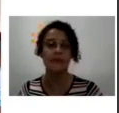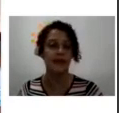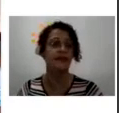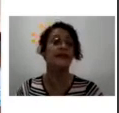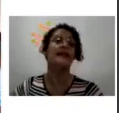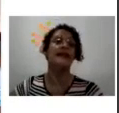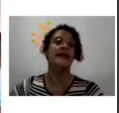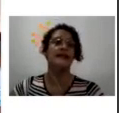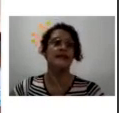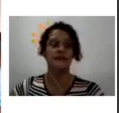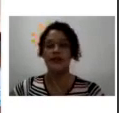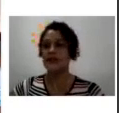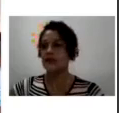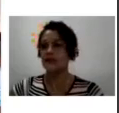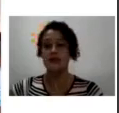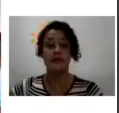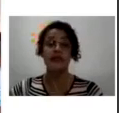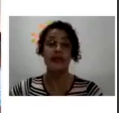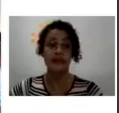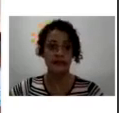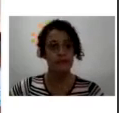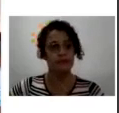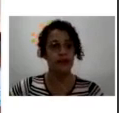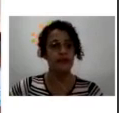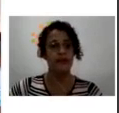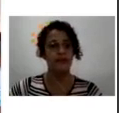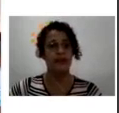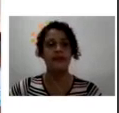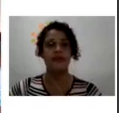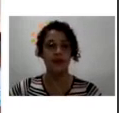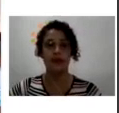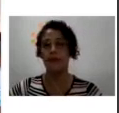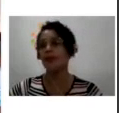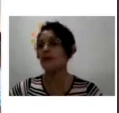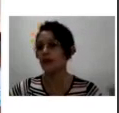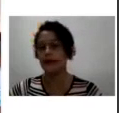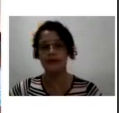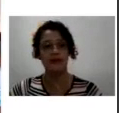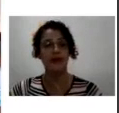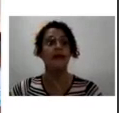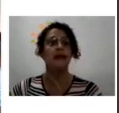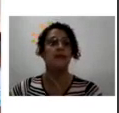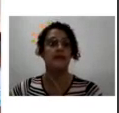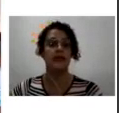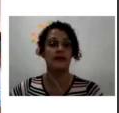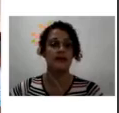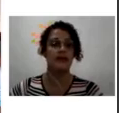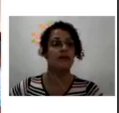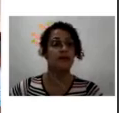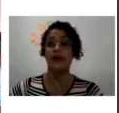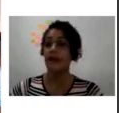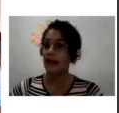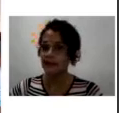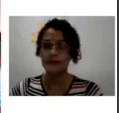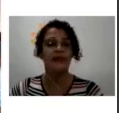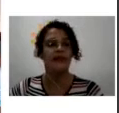muito aberta. Isso também acredito que é de muita valia, né, atividades que eu acompanhei, os colegas também, mas eu quero trazer aqui o